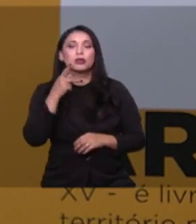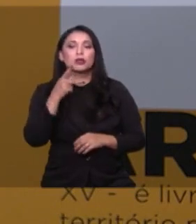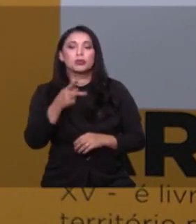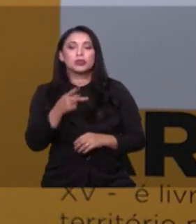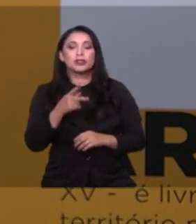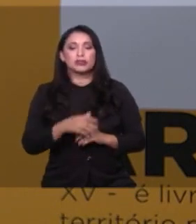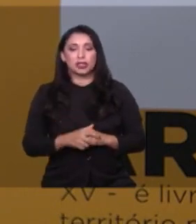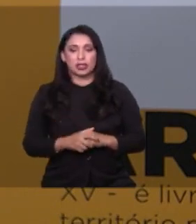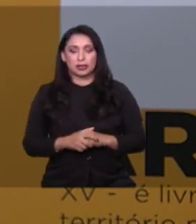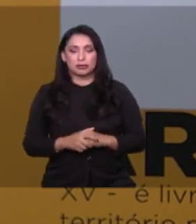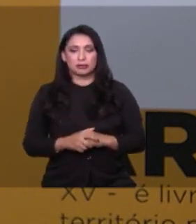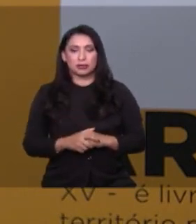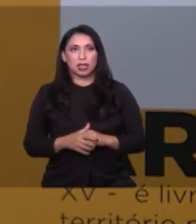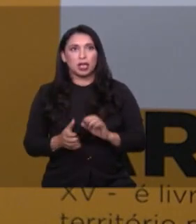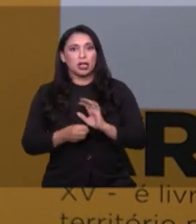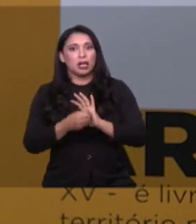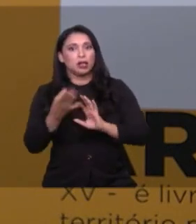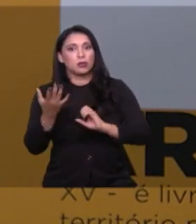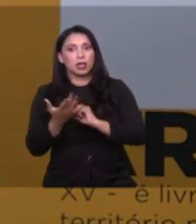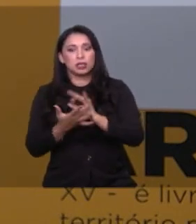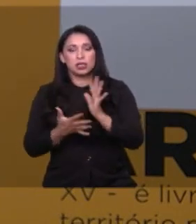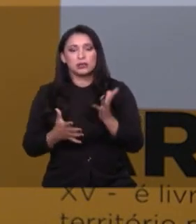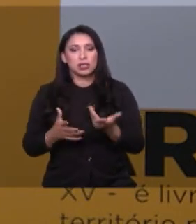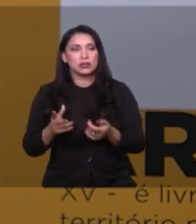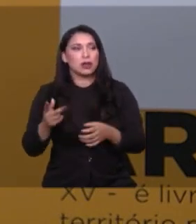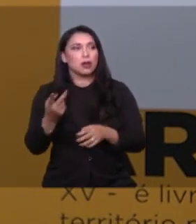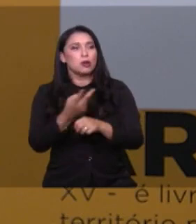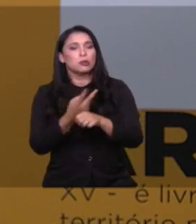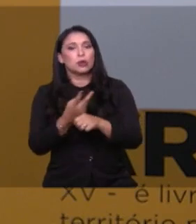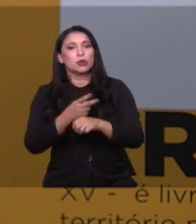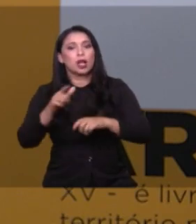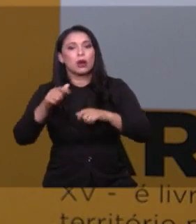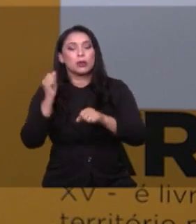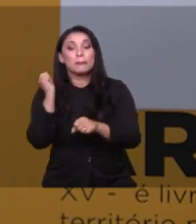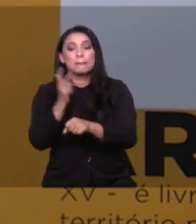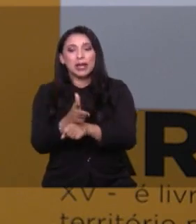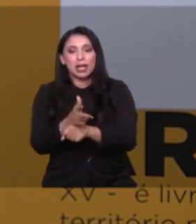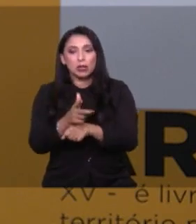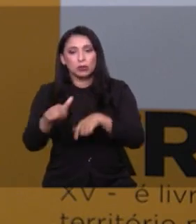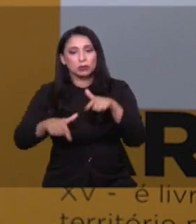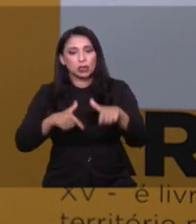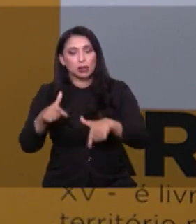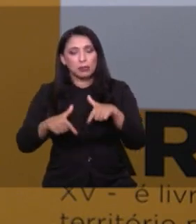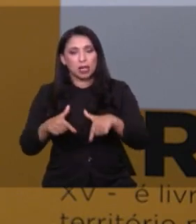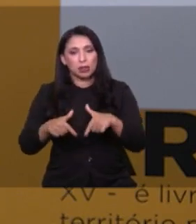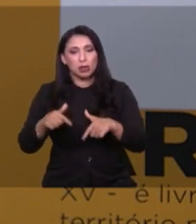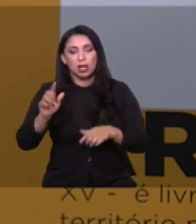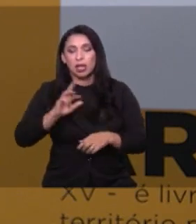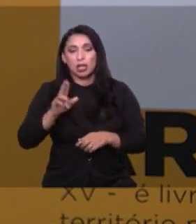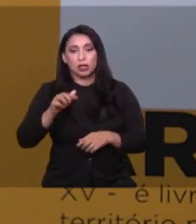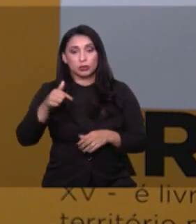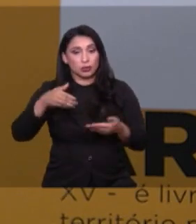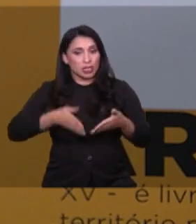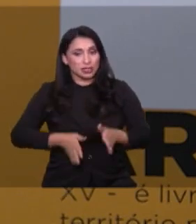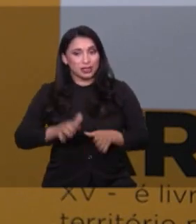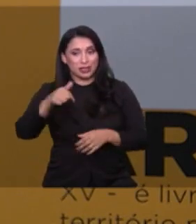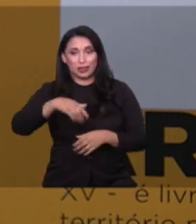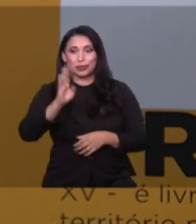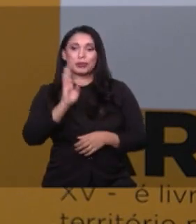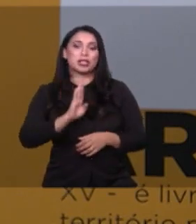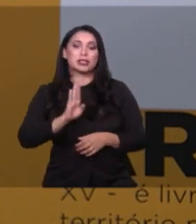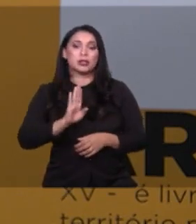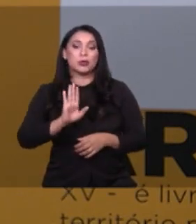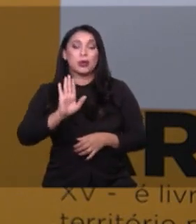falei, quantas vezes você vai atrás de um emprego. Por exemplo, eu não sou daqui do Brasil, mas quando eu cheguei aqui no Brasil,